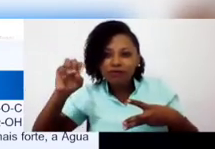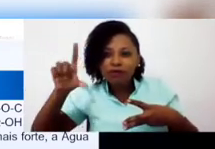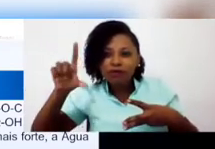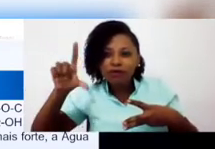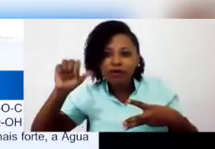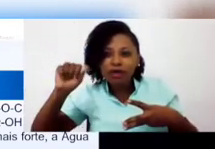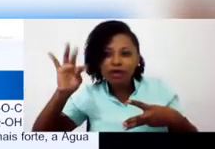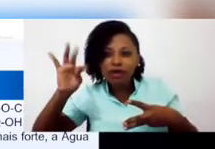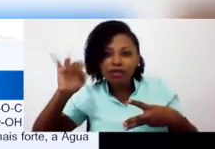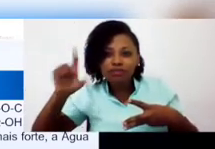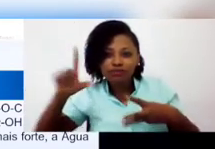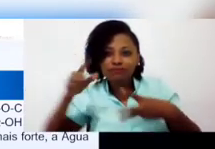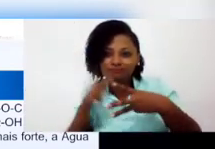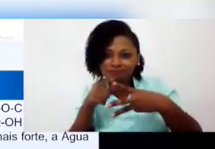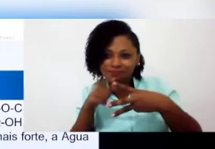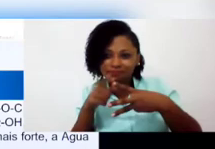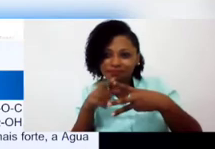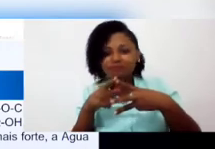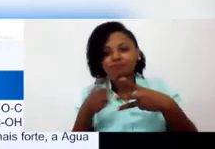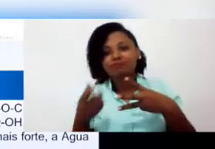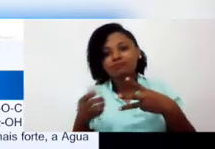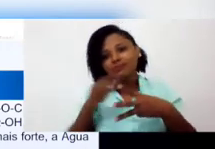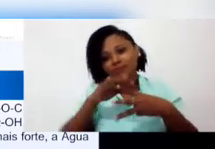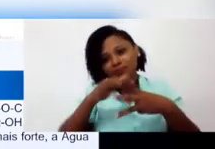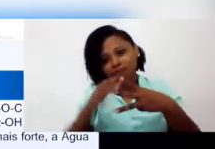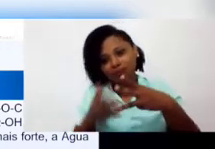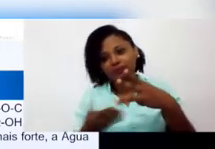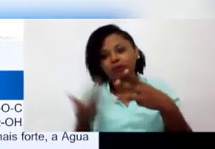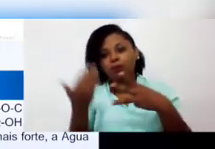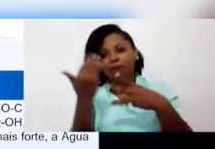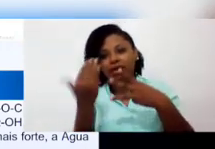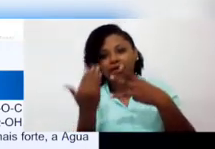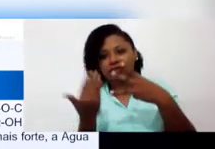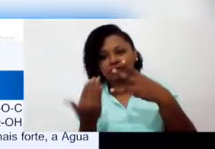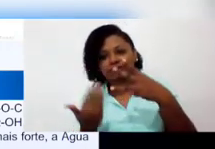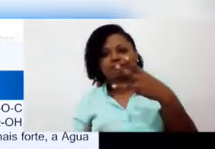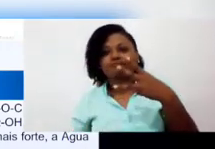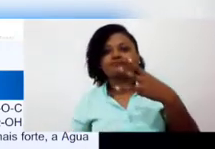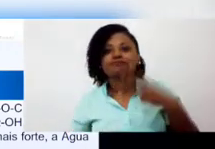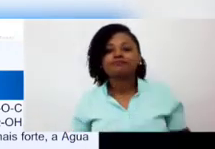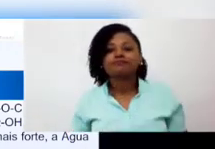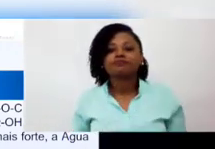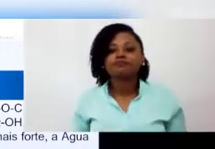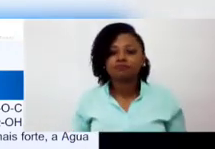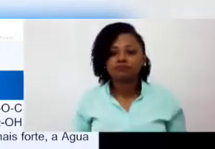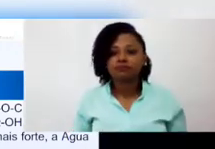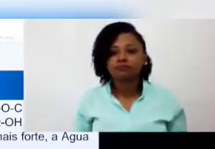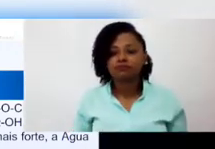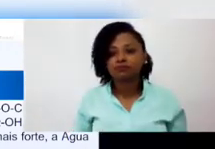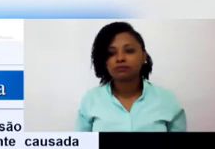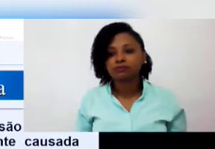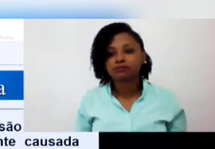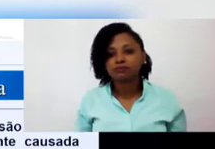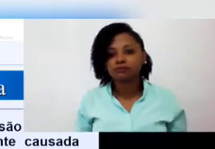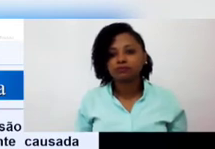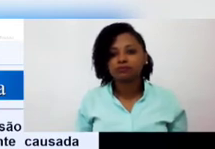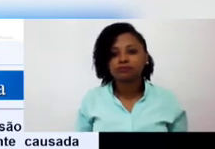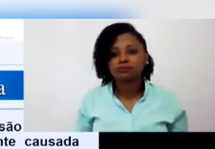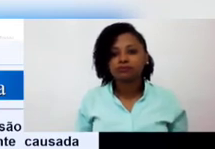no caso, é uma entre as forças que estão listadas aqui, de polo é a mais fraca, tá? Em relação à ligação de hidrogênio.